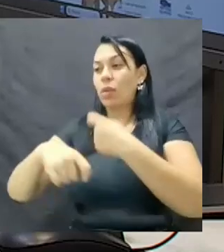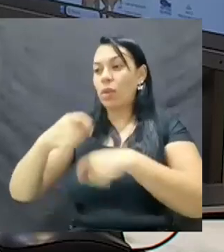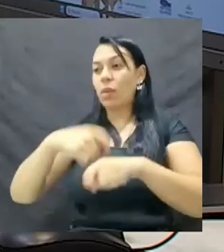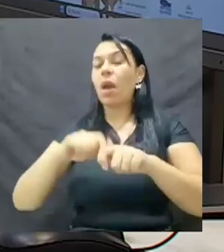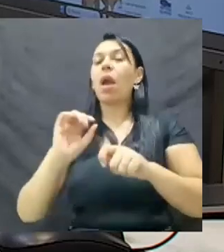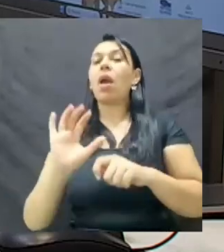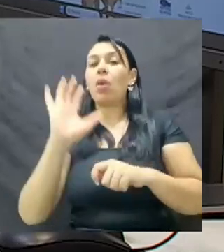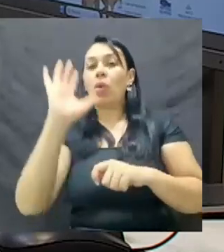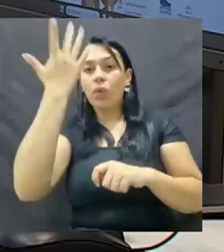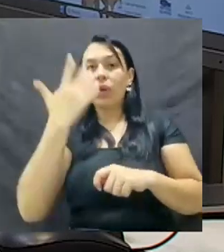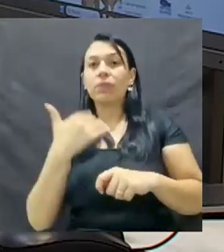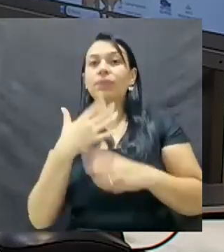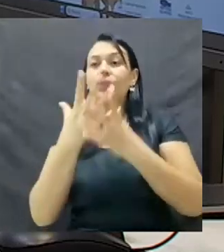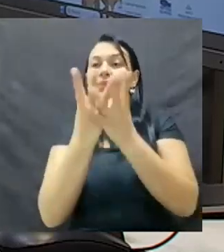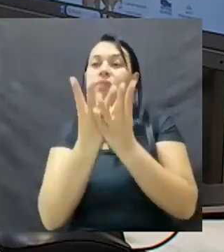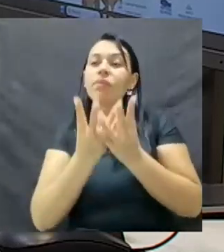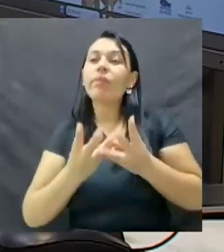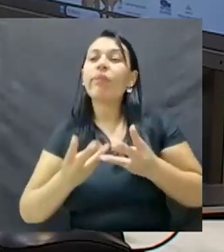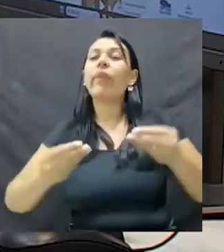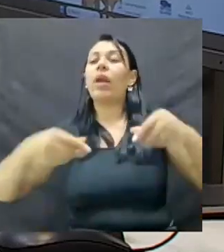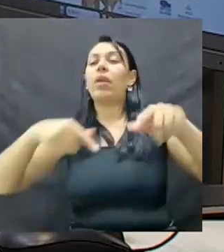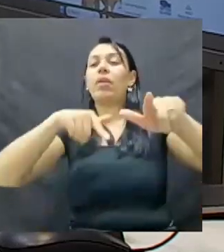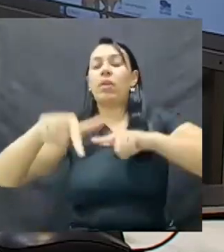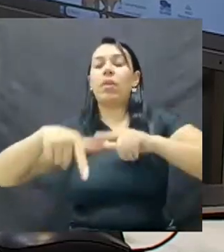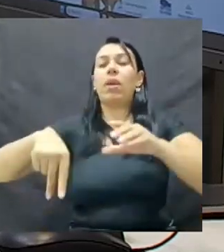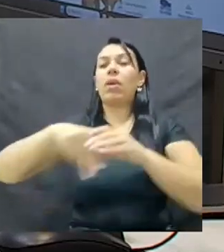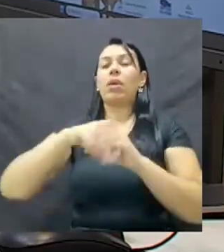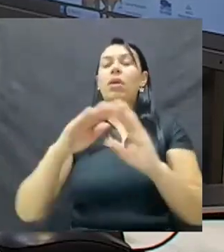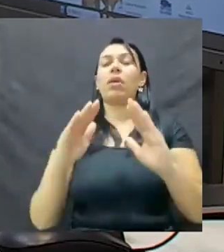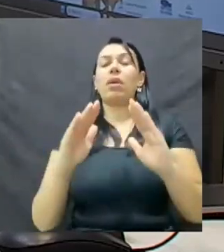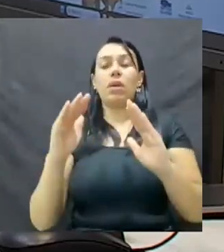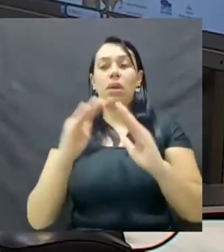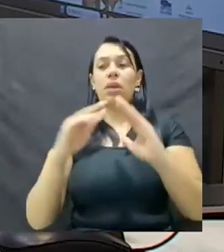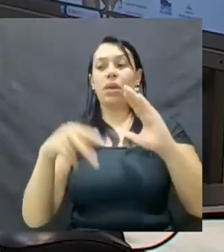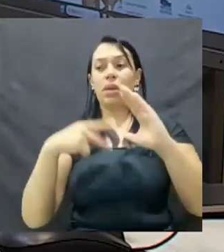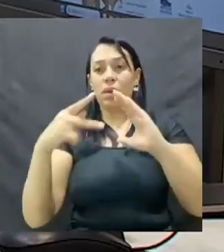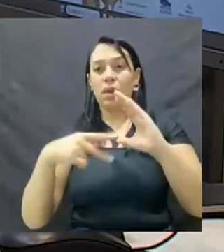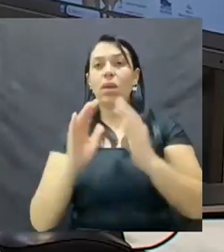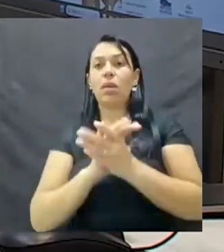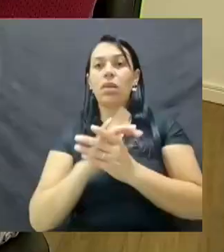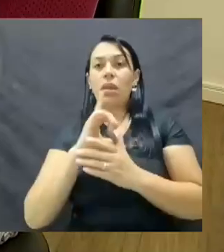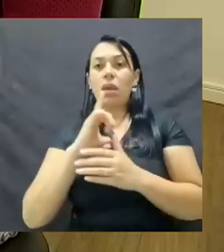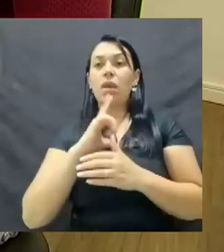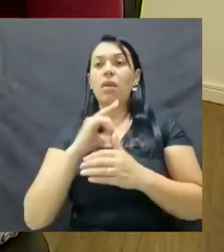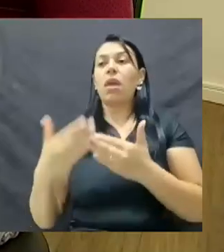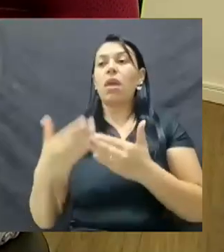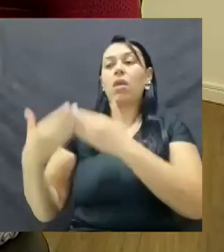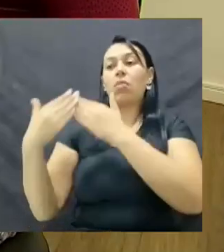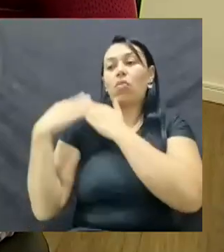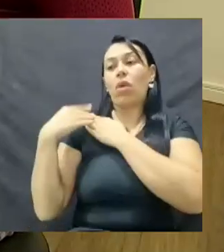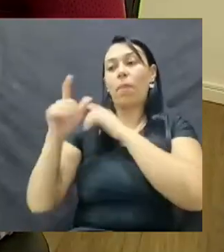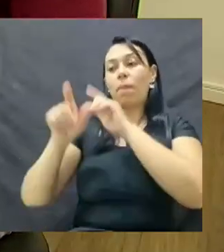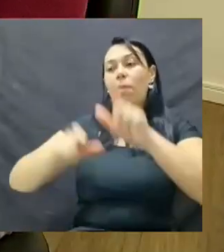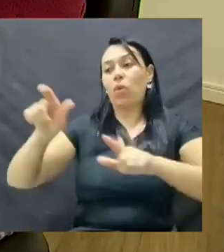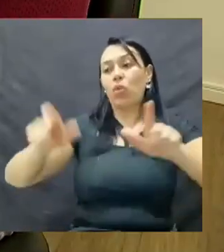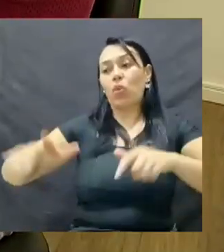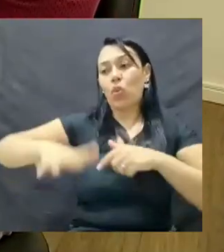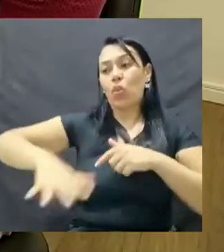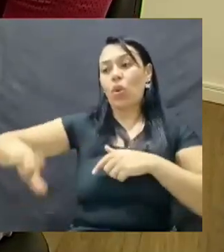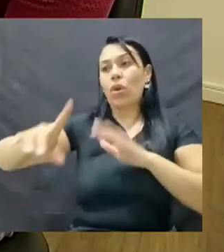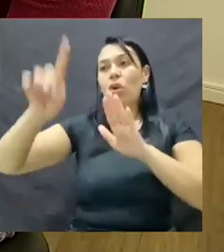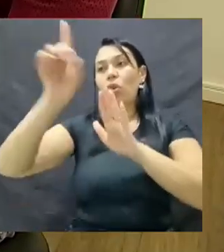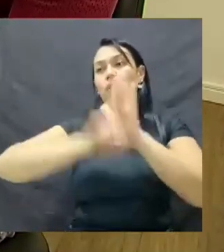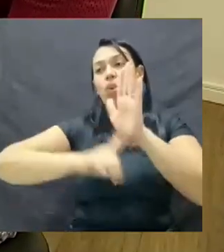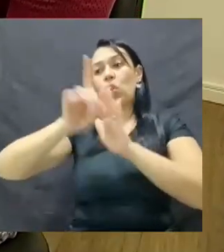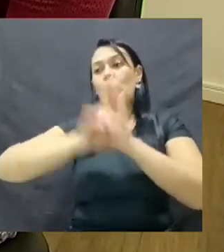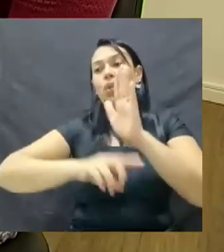trabalho aqui da casa. E temos responsáveis setoriais, diretores setoriais, chefes setoriais, que